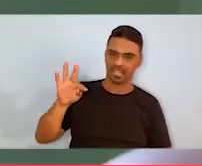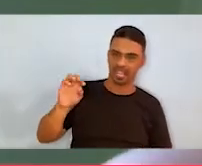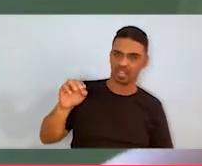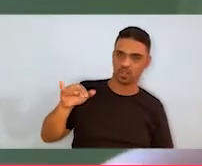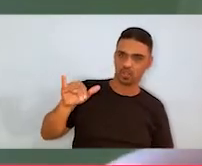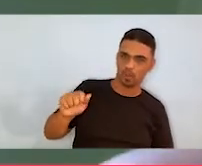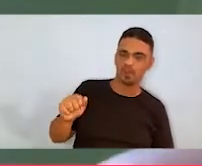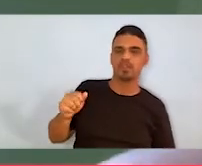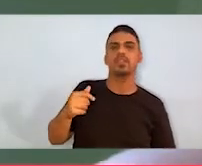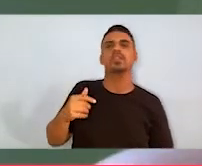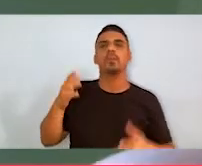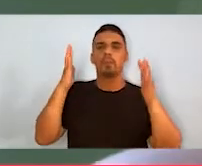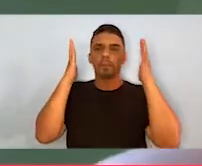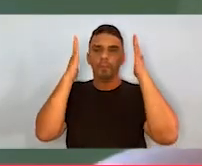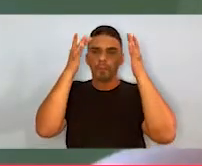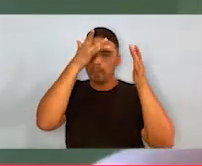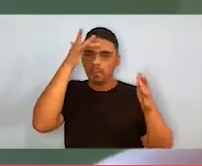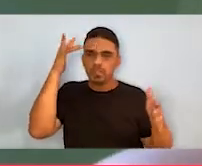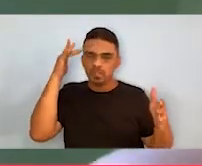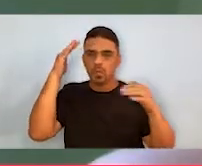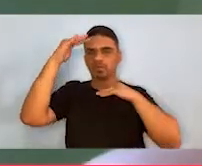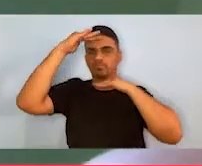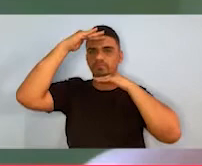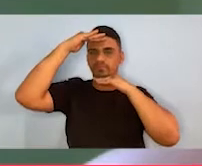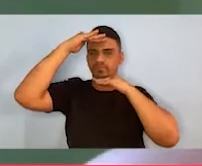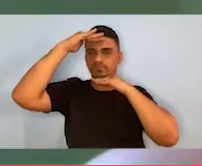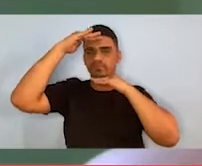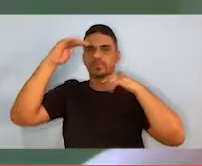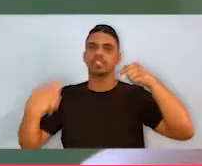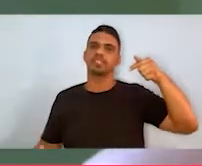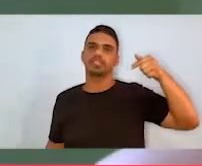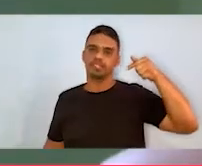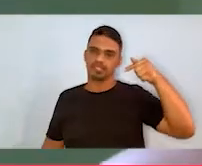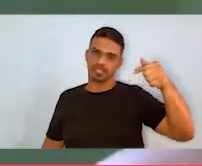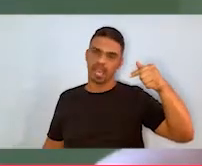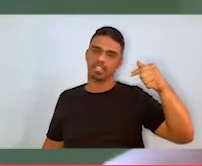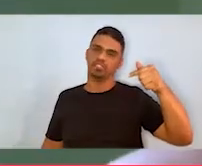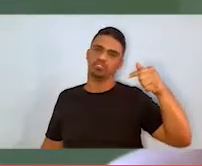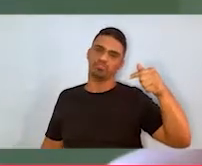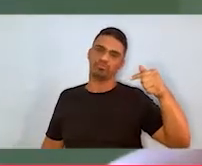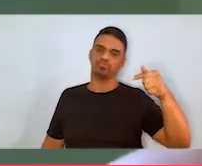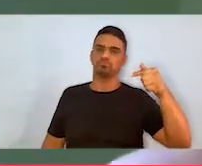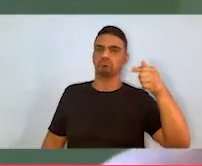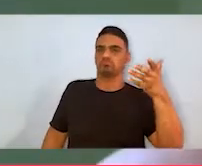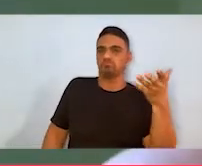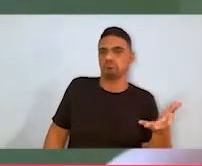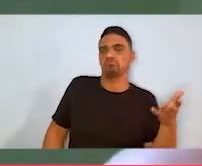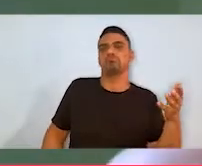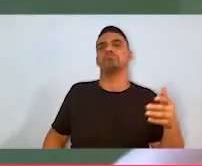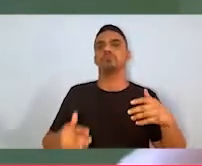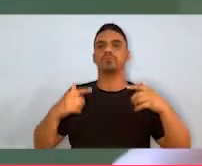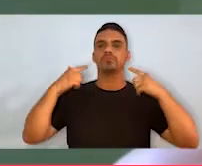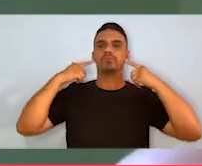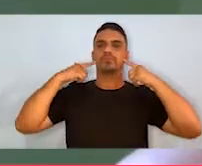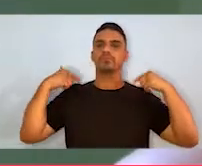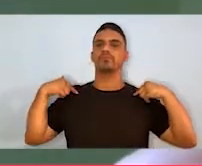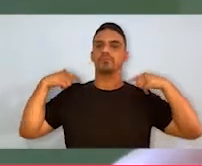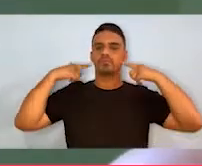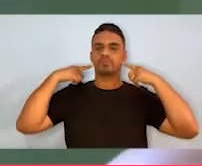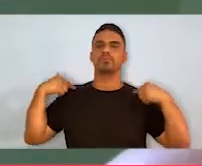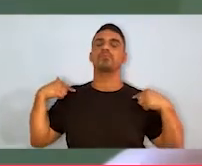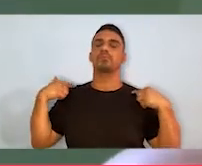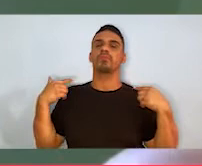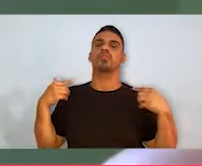pessoa média lá tem 7 cabeças de altura, que a altura do braço em relação à cabeça é